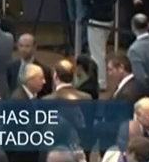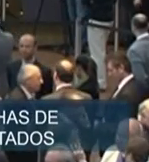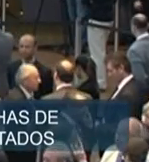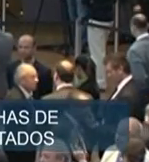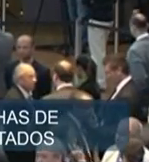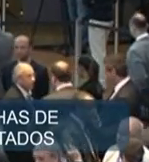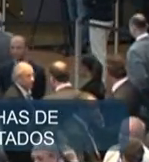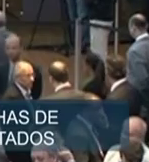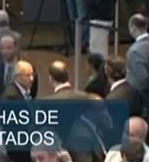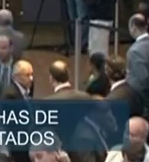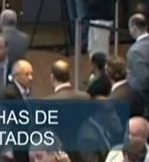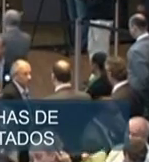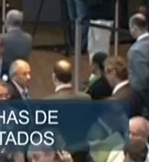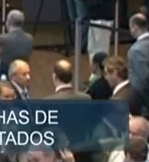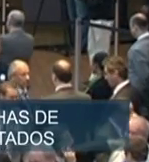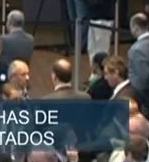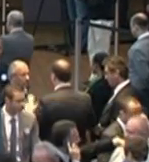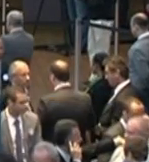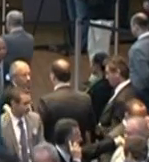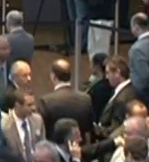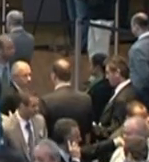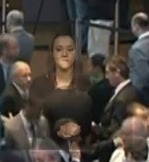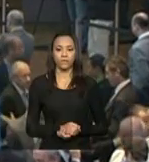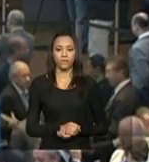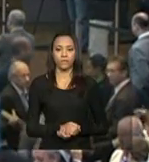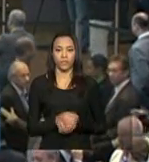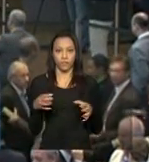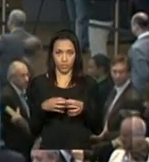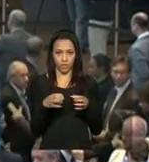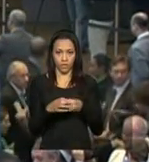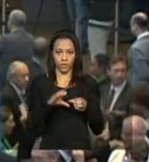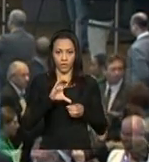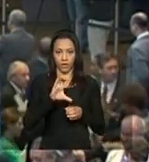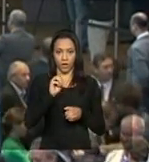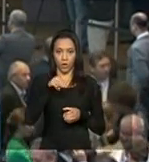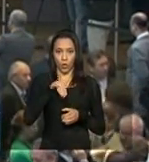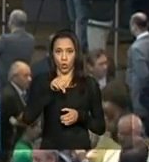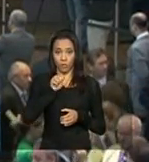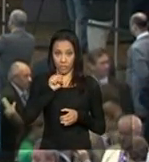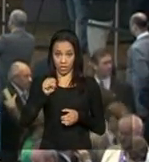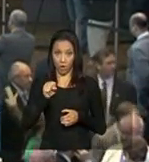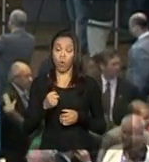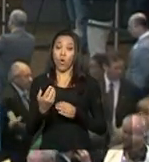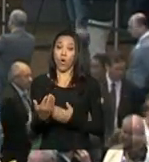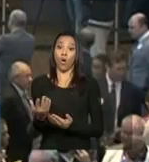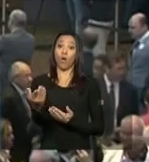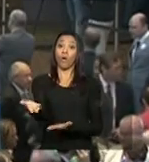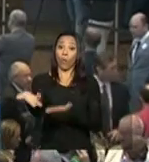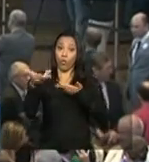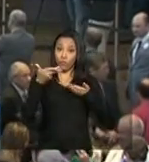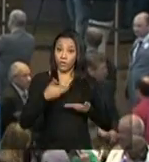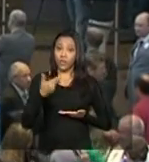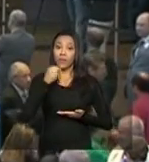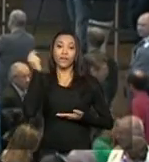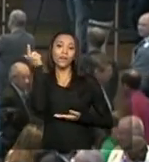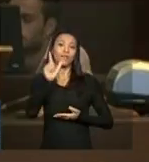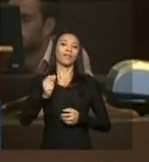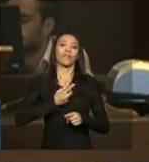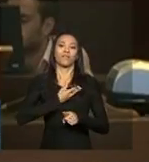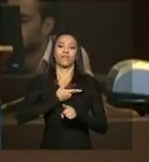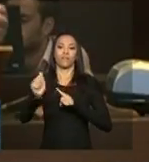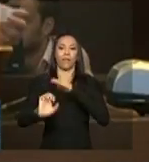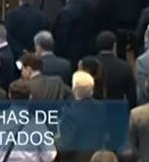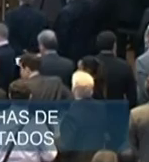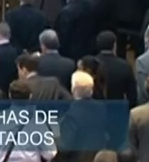A Comissão Especial de Licitação e a BMF Bovespa convidam para a cerimônia de batida de martelo os vencedores e corretoras